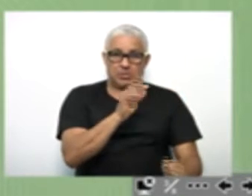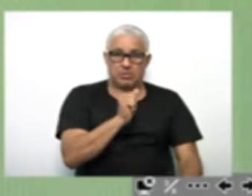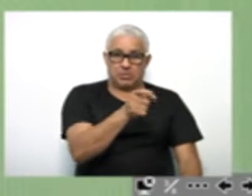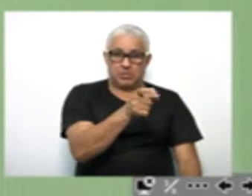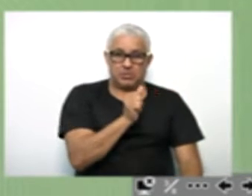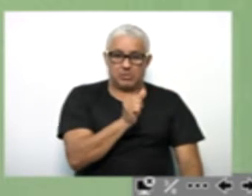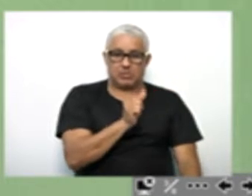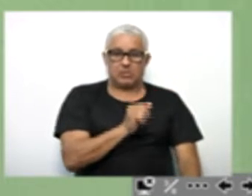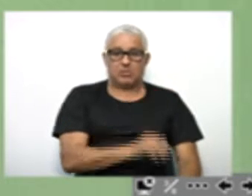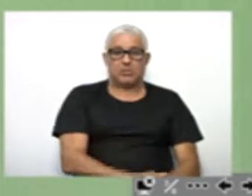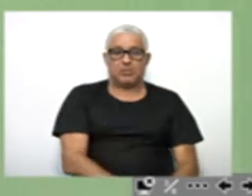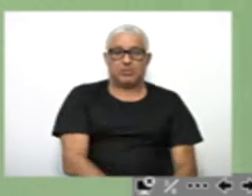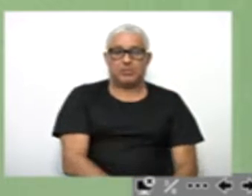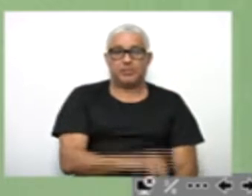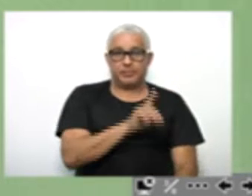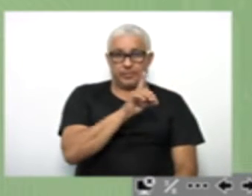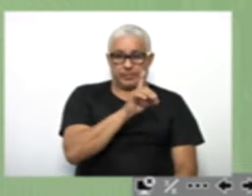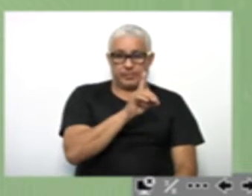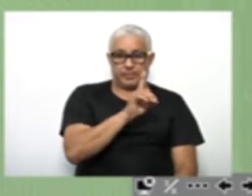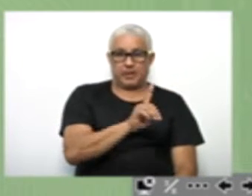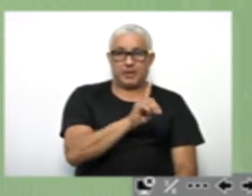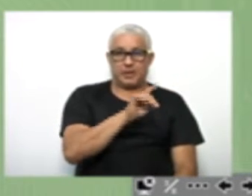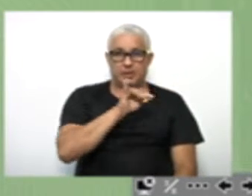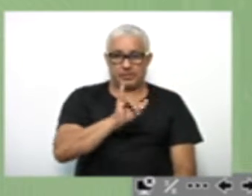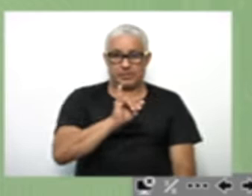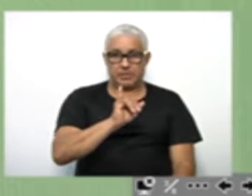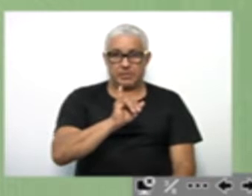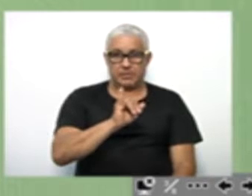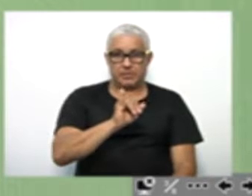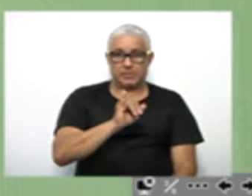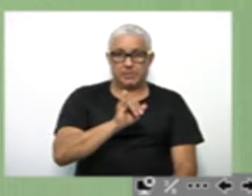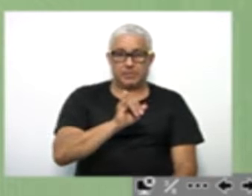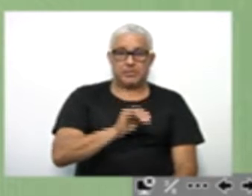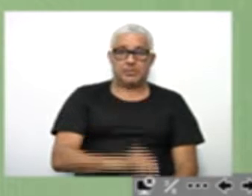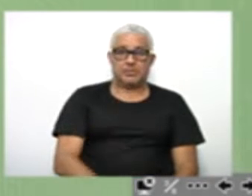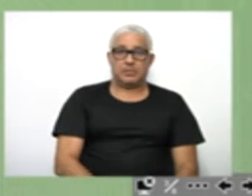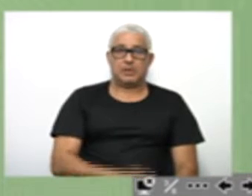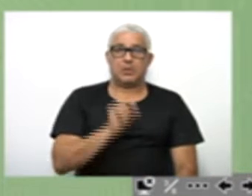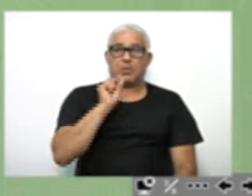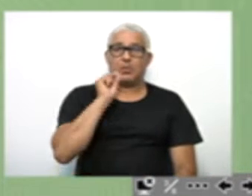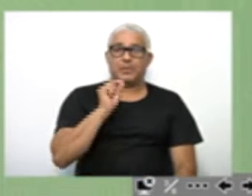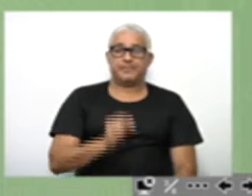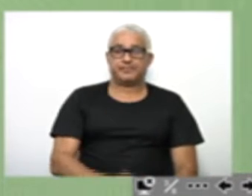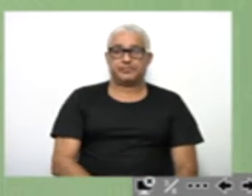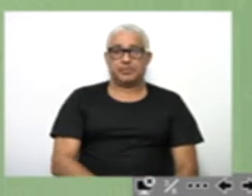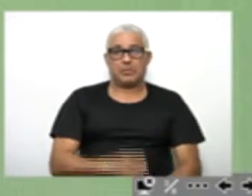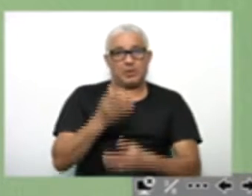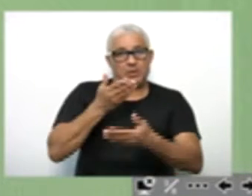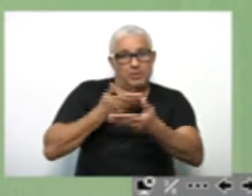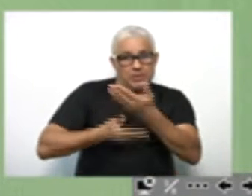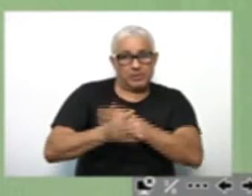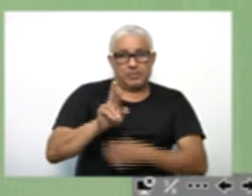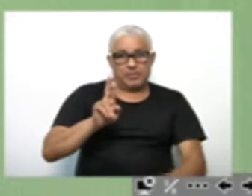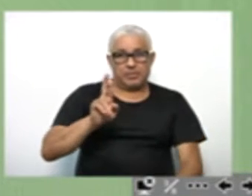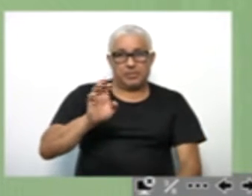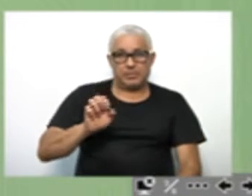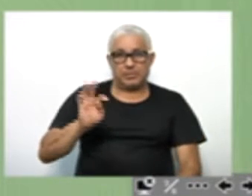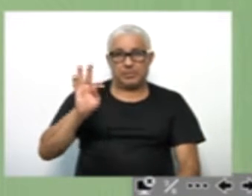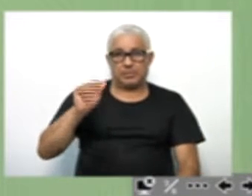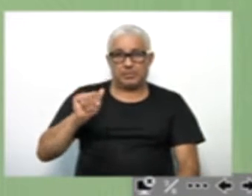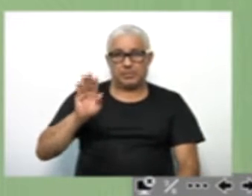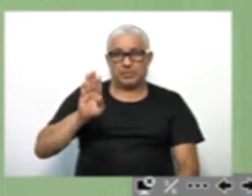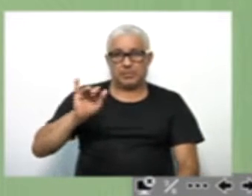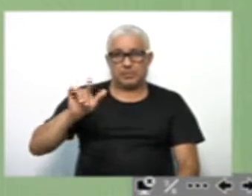né? Que é uma taxa onde você tem como parâmetro negociar a rentabilidade em cima do capital que